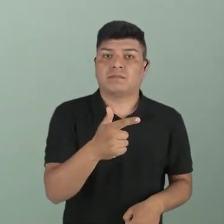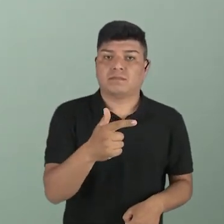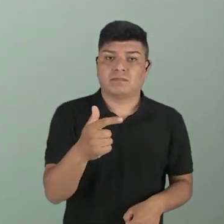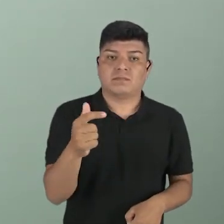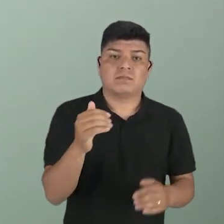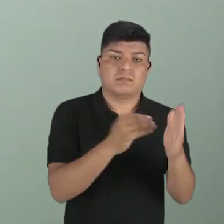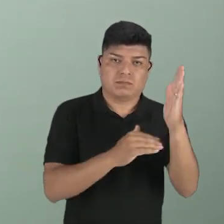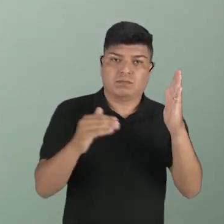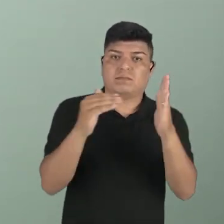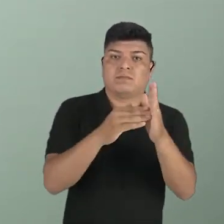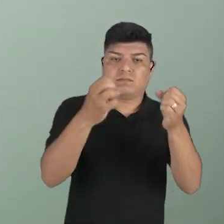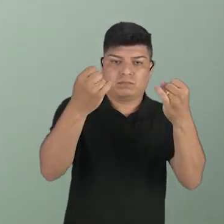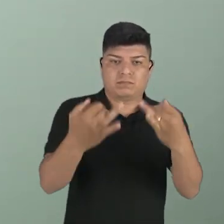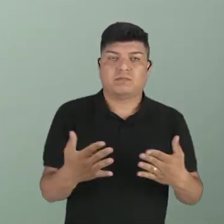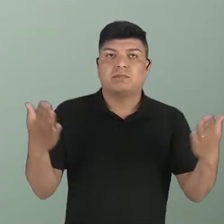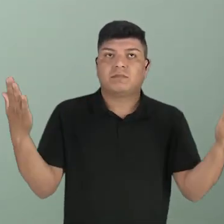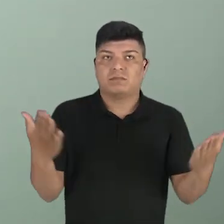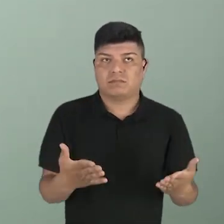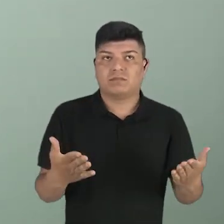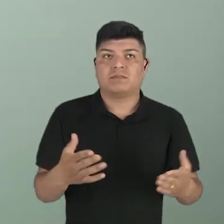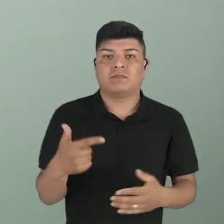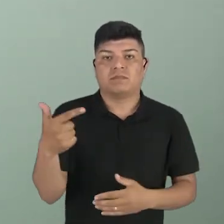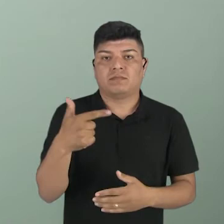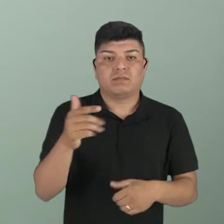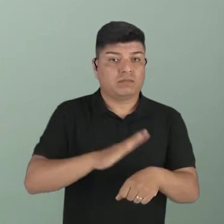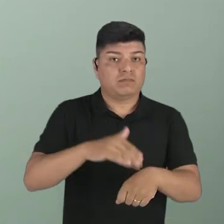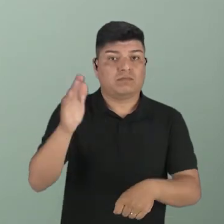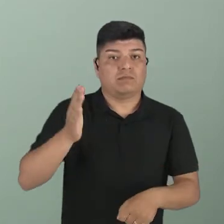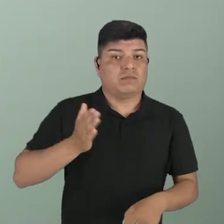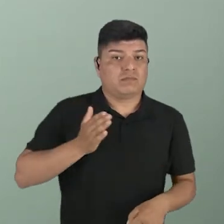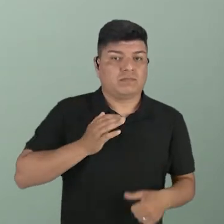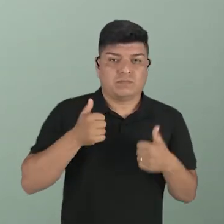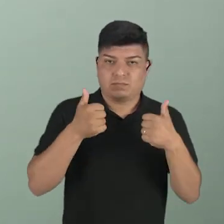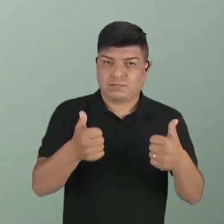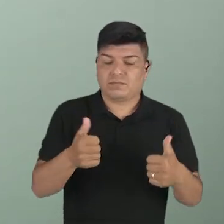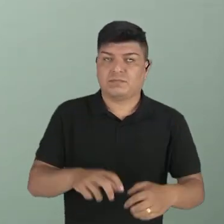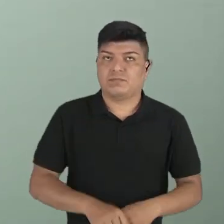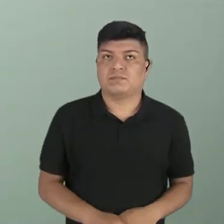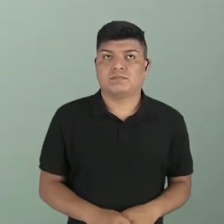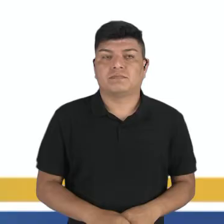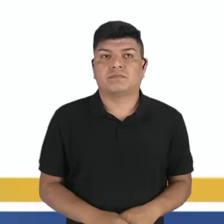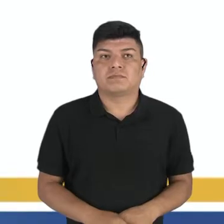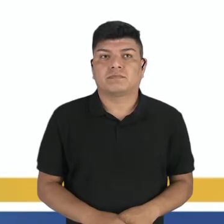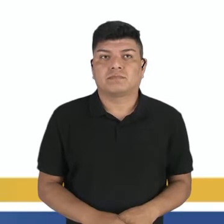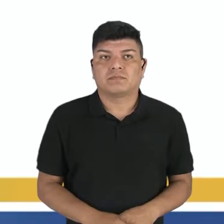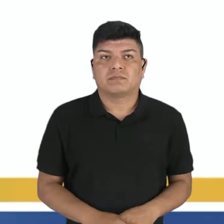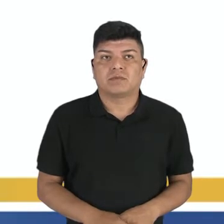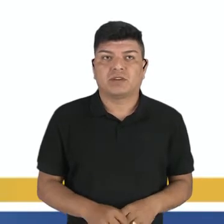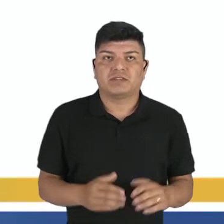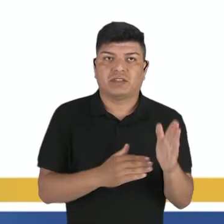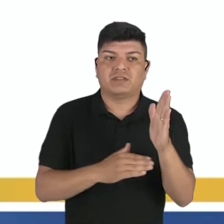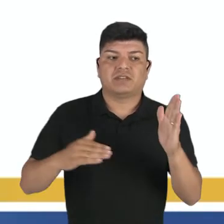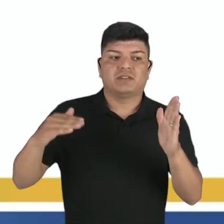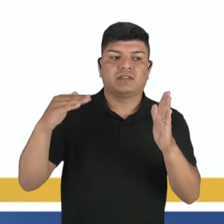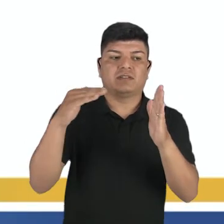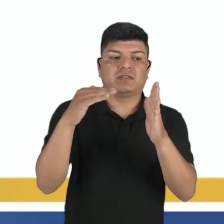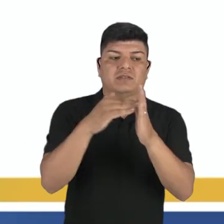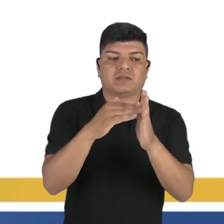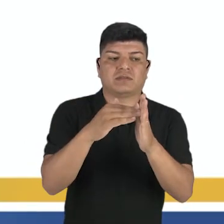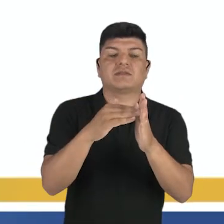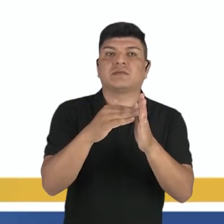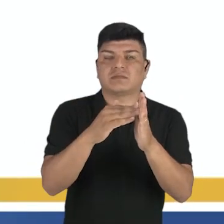Nova Zelândia, que é o que eu vou falar agora, que é o segundo mais rico. Tá ok? Até aqui tudo bem? Então vamos lá. Na Nova